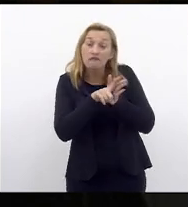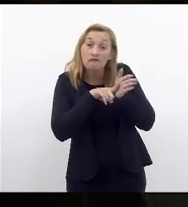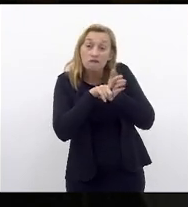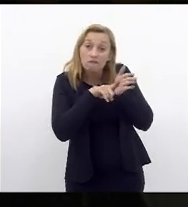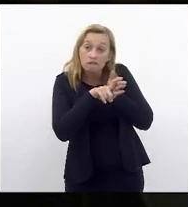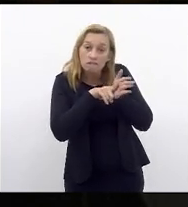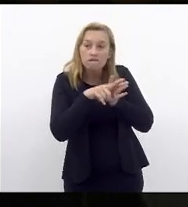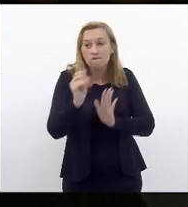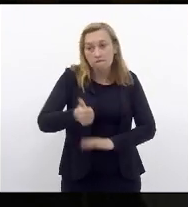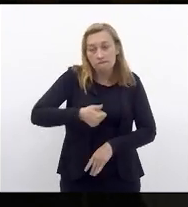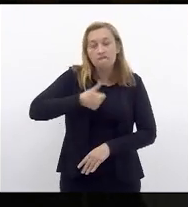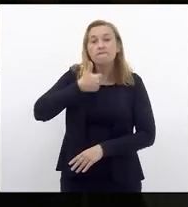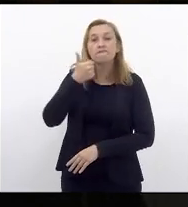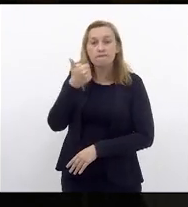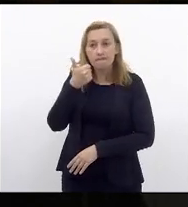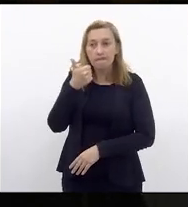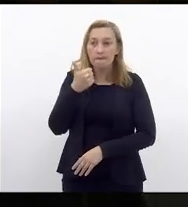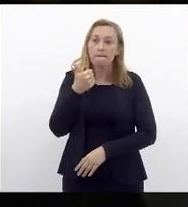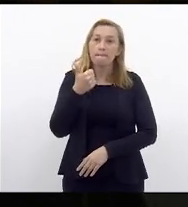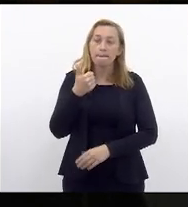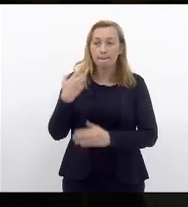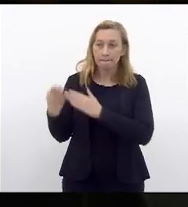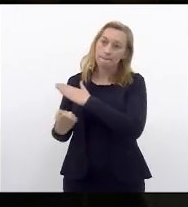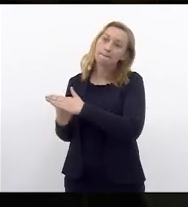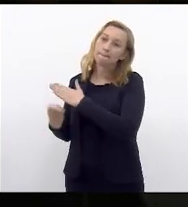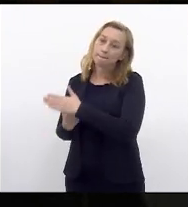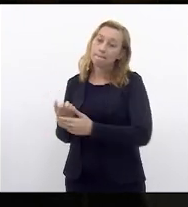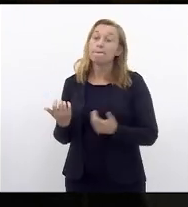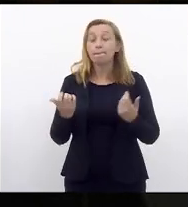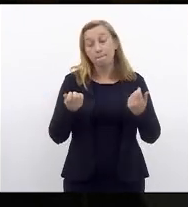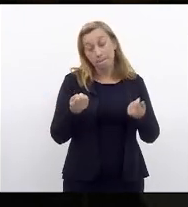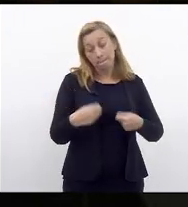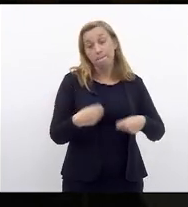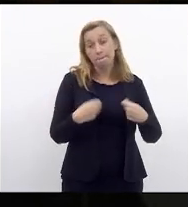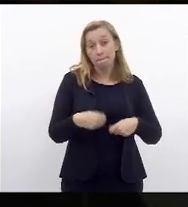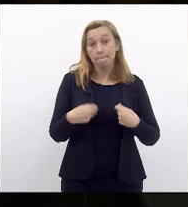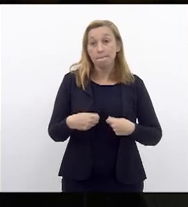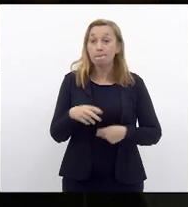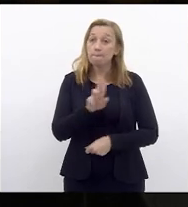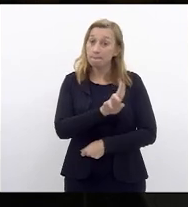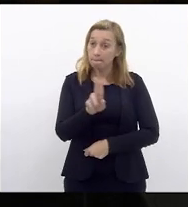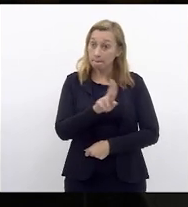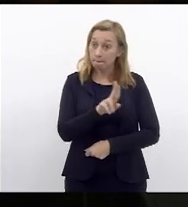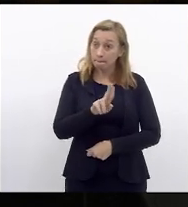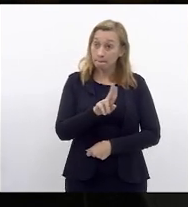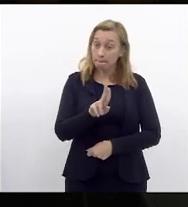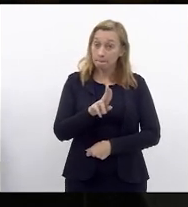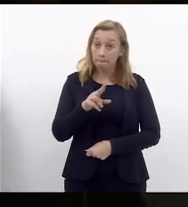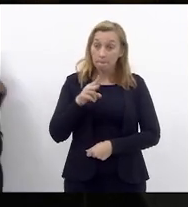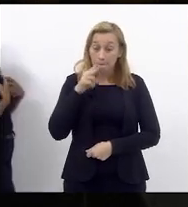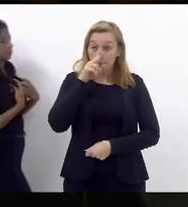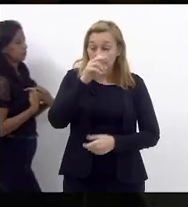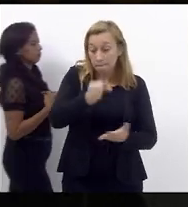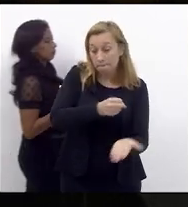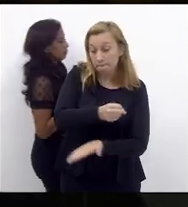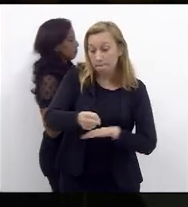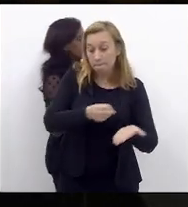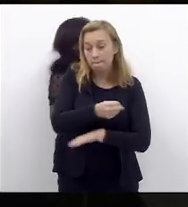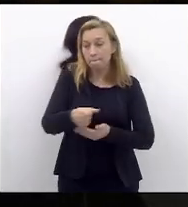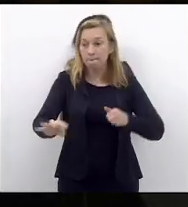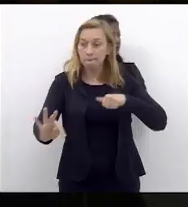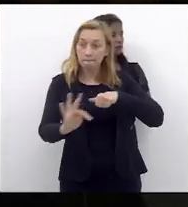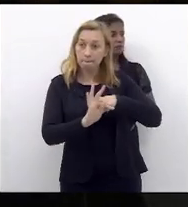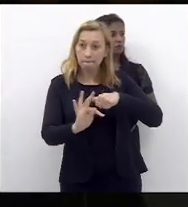fiscalizar melhor as concessionárias, necessitaria nomes de um forte embasamento